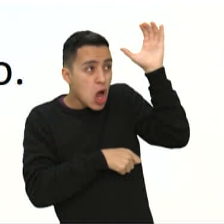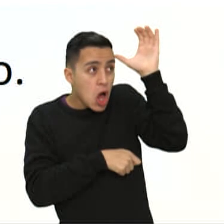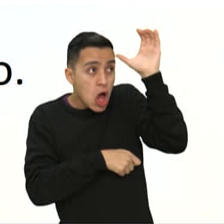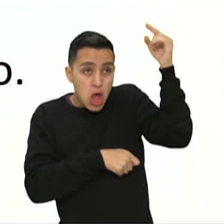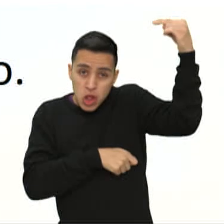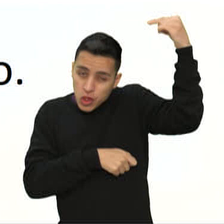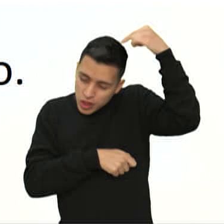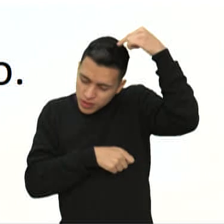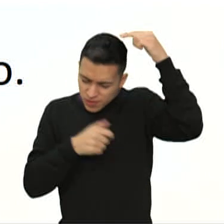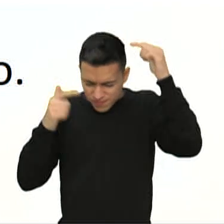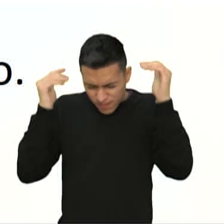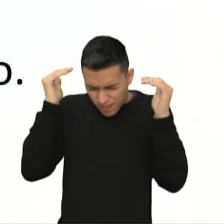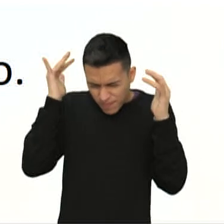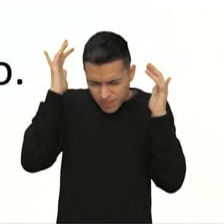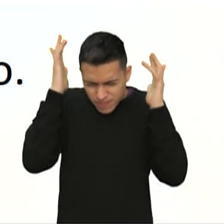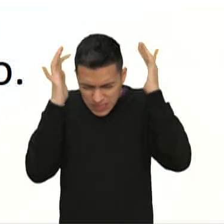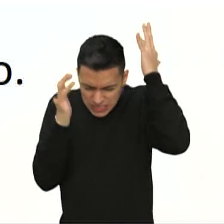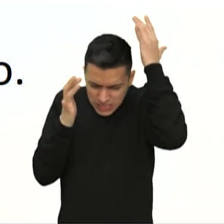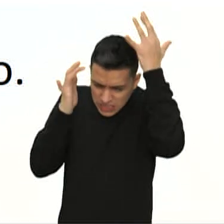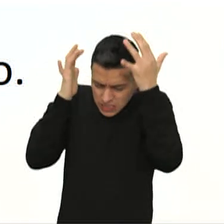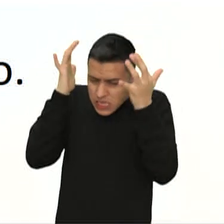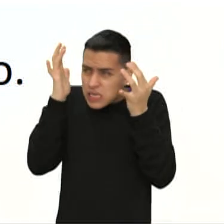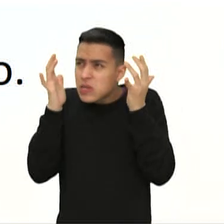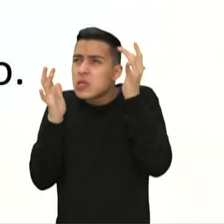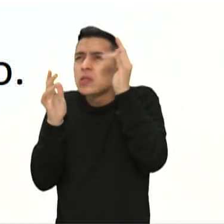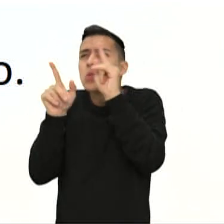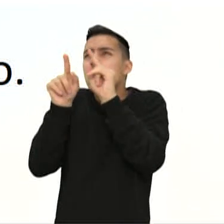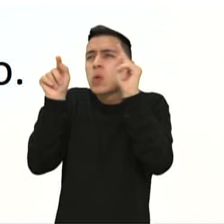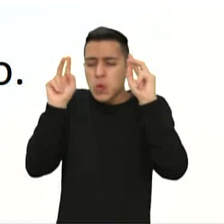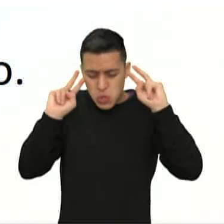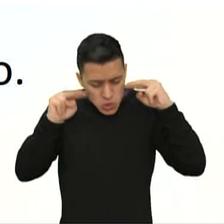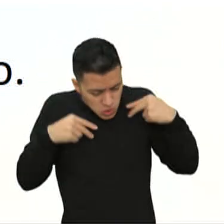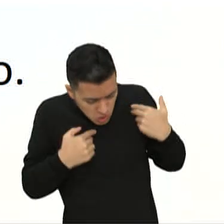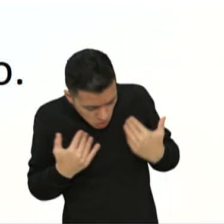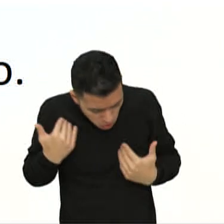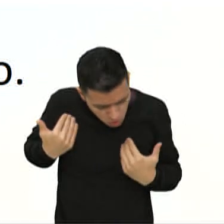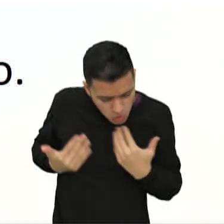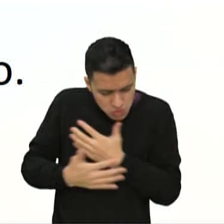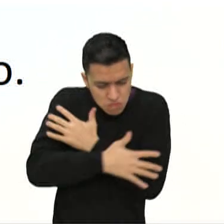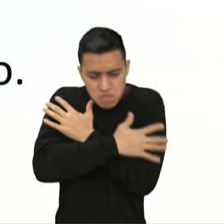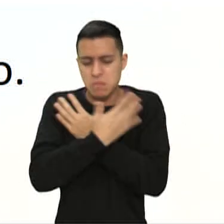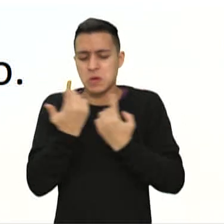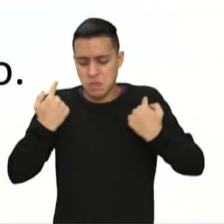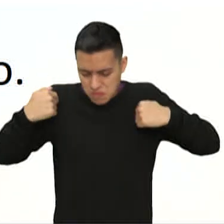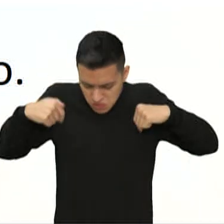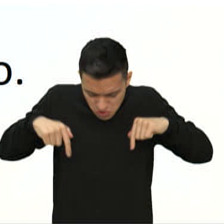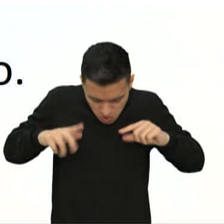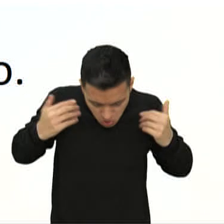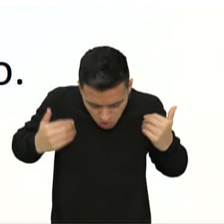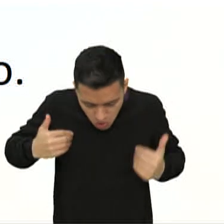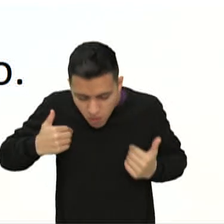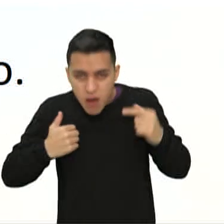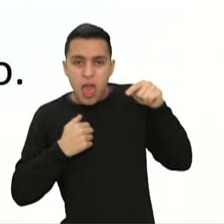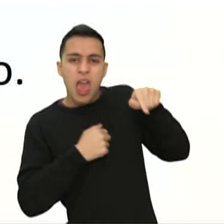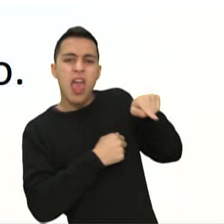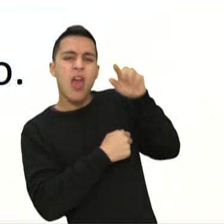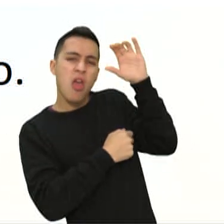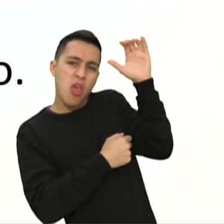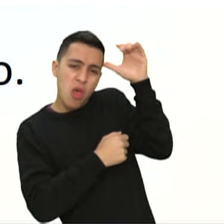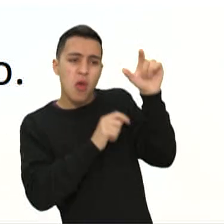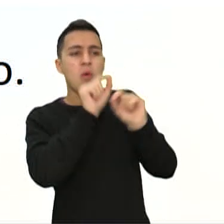que está se desenvolvendo ali e ele está percebendo o que é o corpo dele, o que, né, faz parte do que ele é, tá? Então isso é a